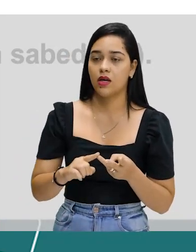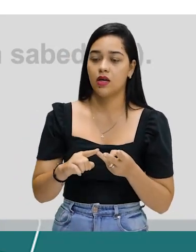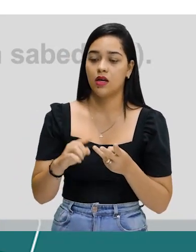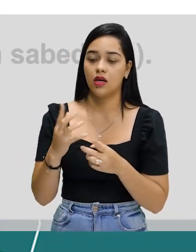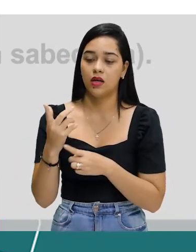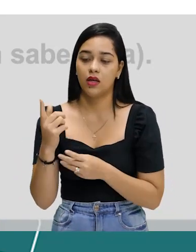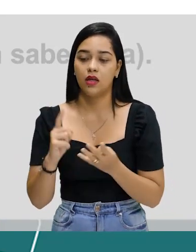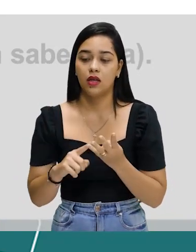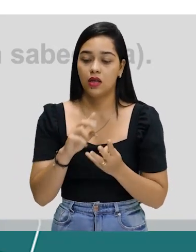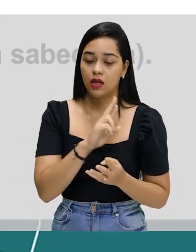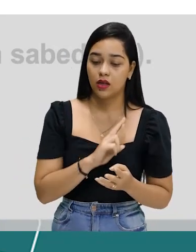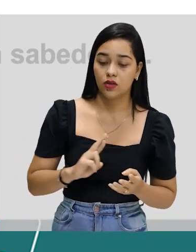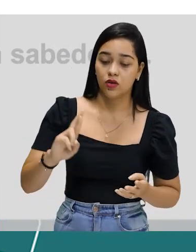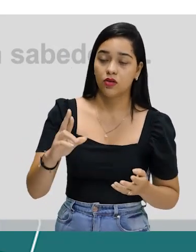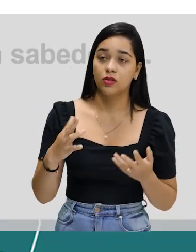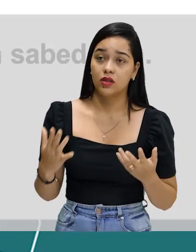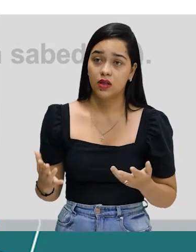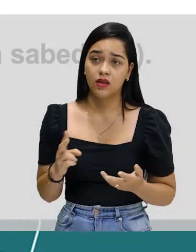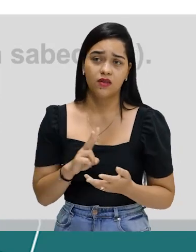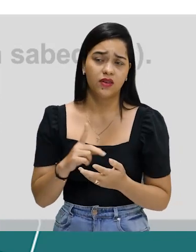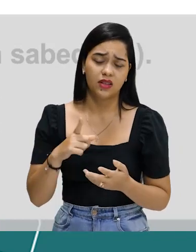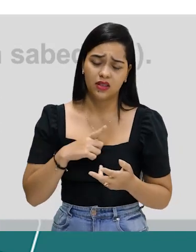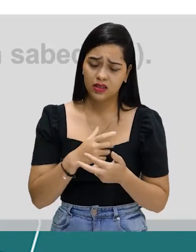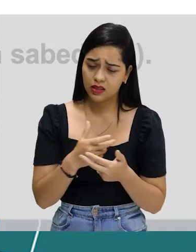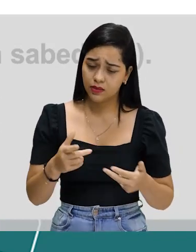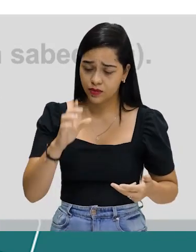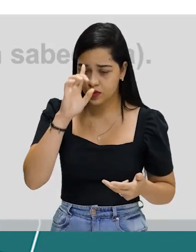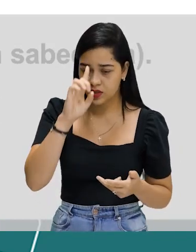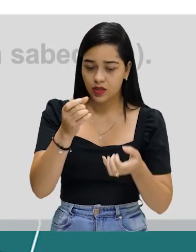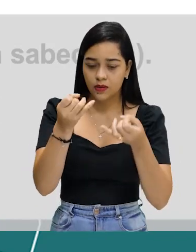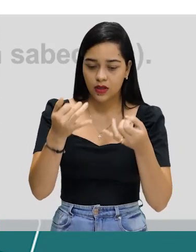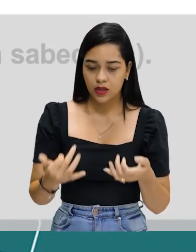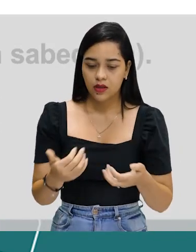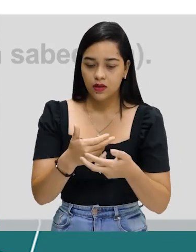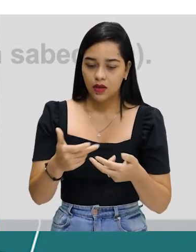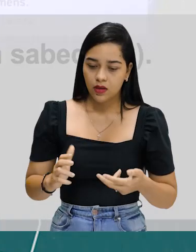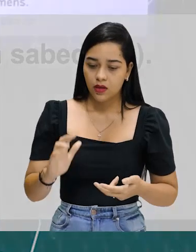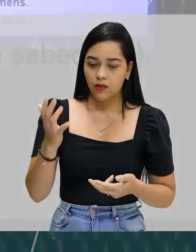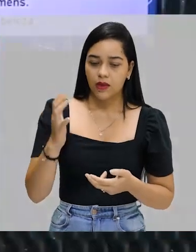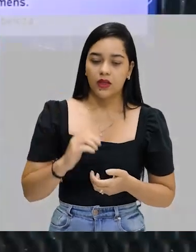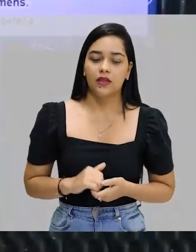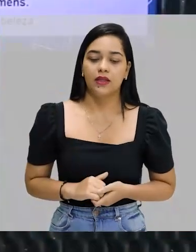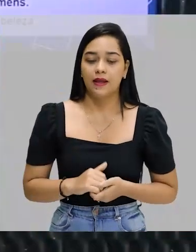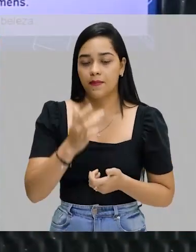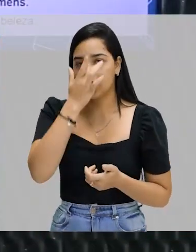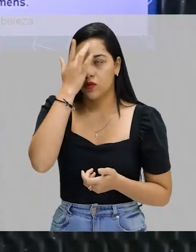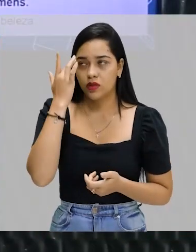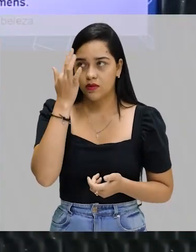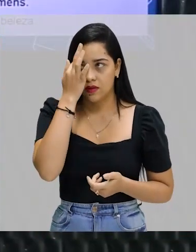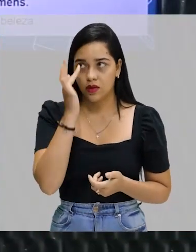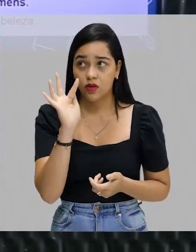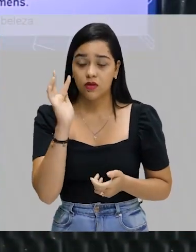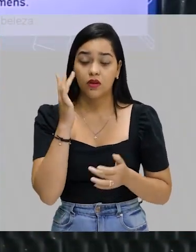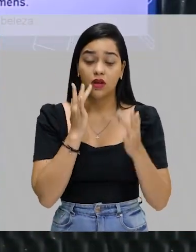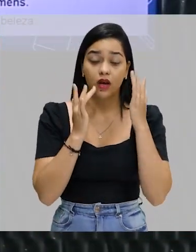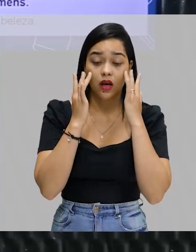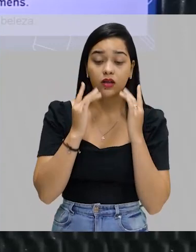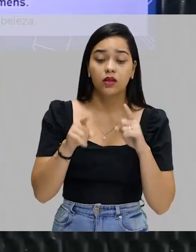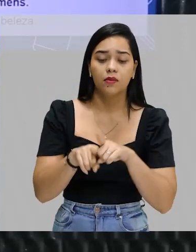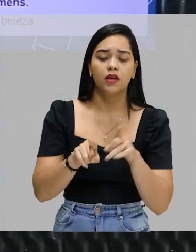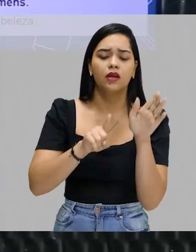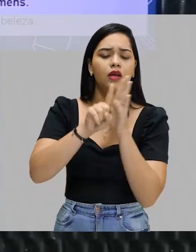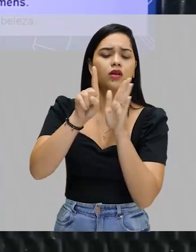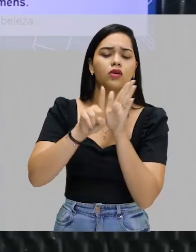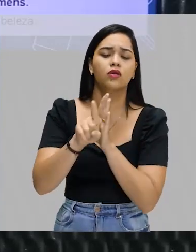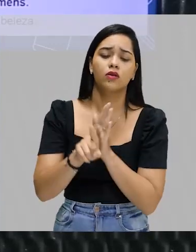artísticos, religiosos. E aí a gente vai passar o resto do dia falando sobre essa situação. Filósofos e artistas, eles ao longo do tempo, eles vão questionando